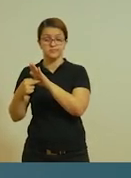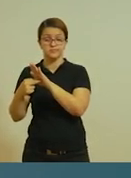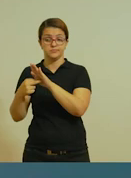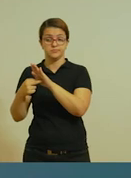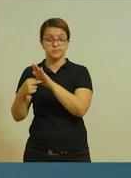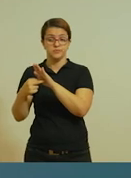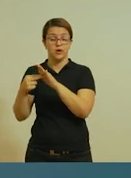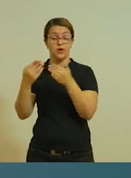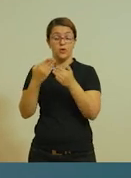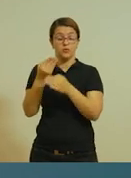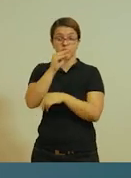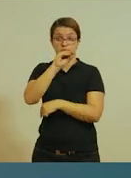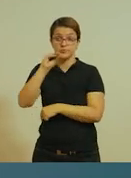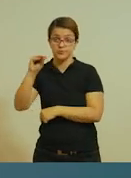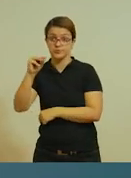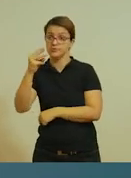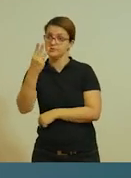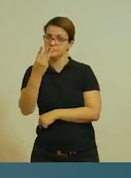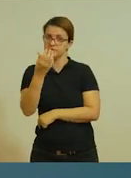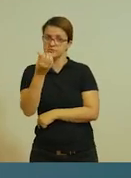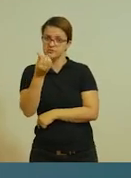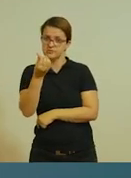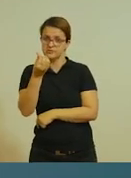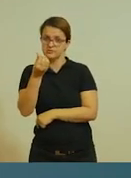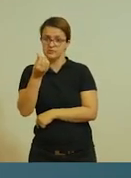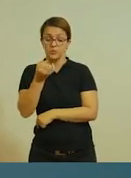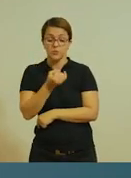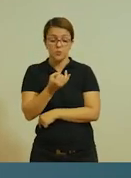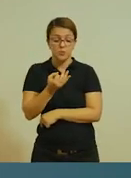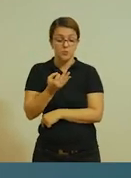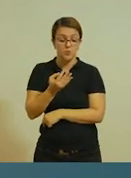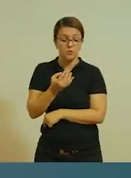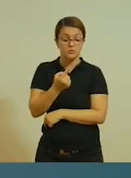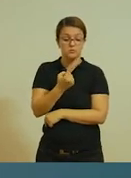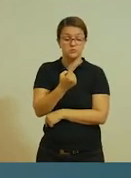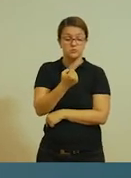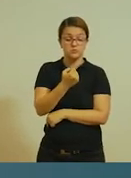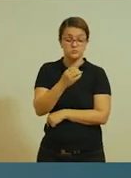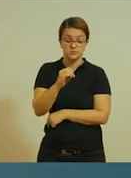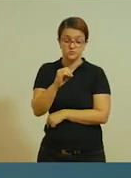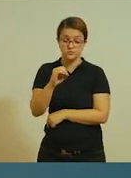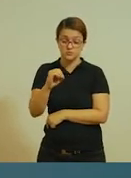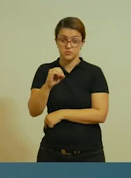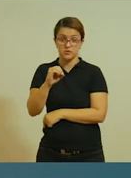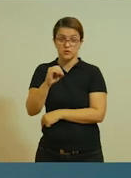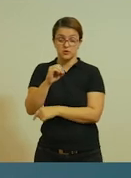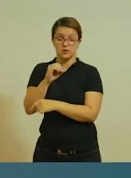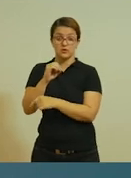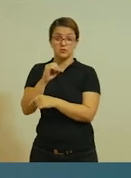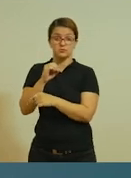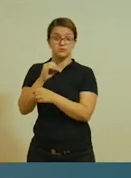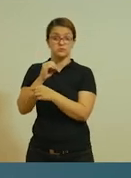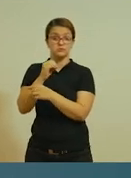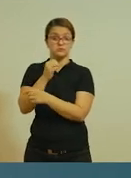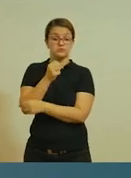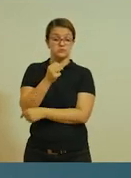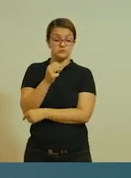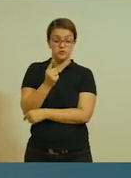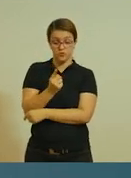nosso numerador, que é o 36, vamos contar os zeros do nosso denominador,